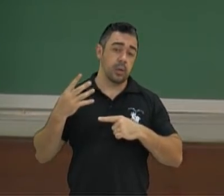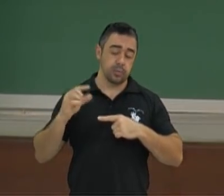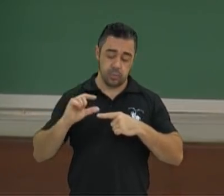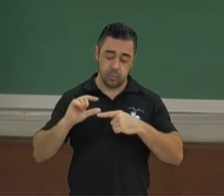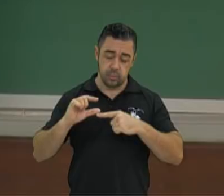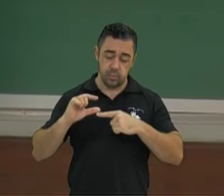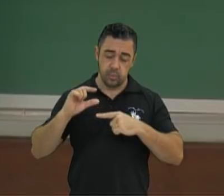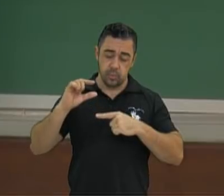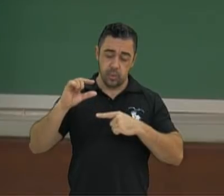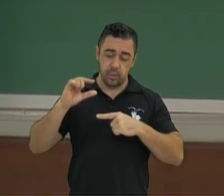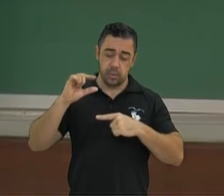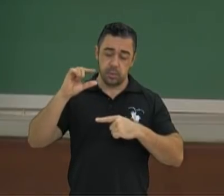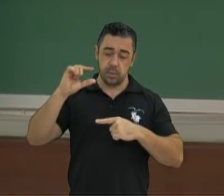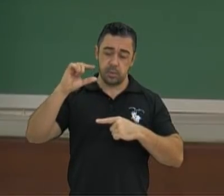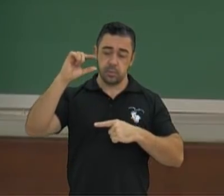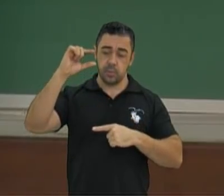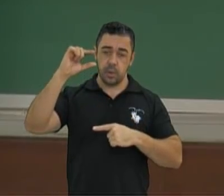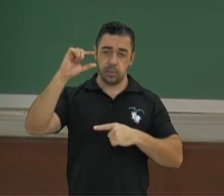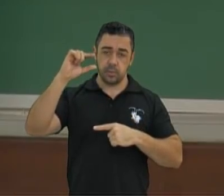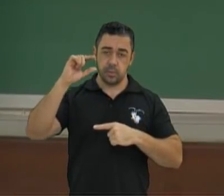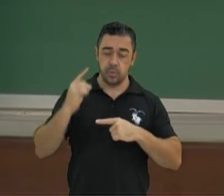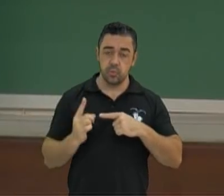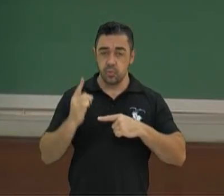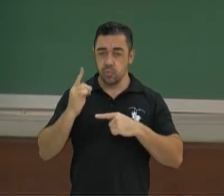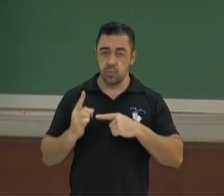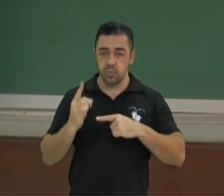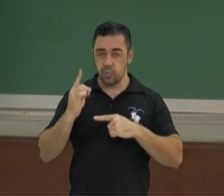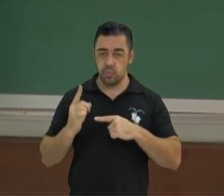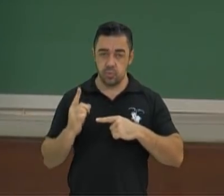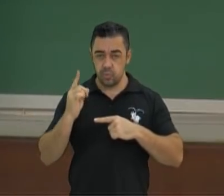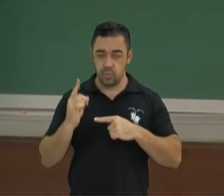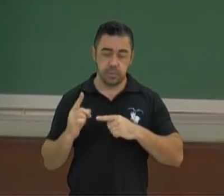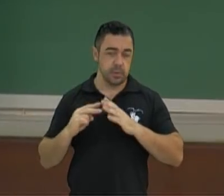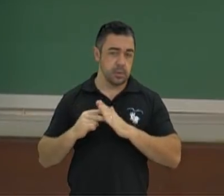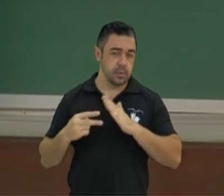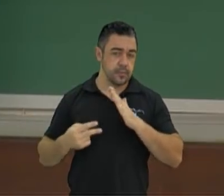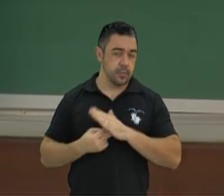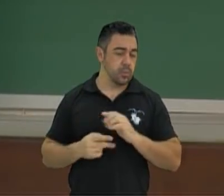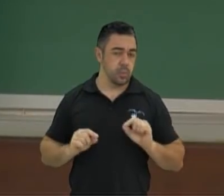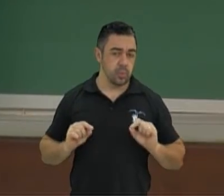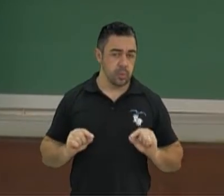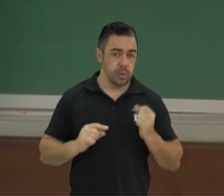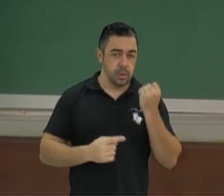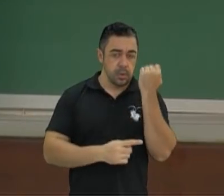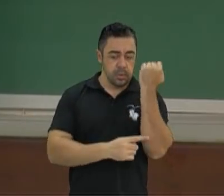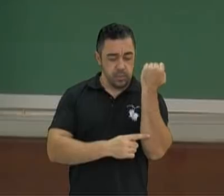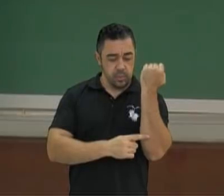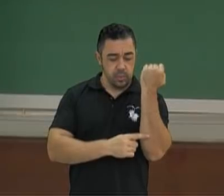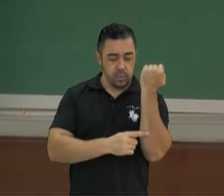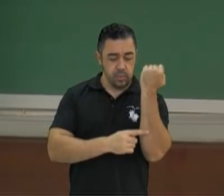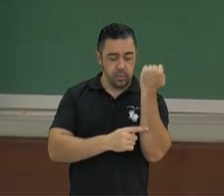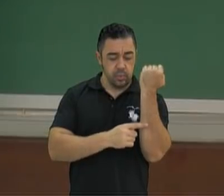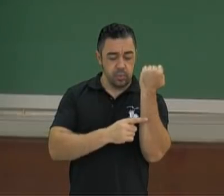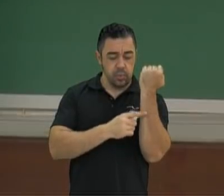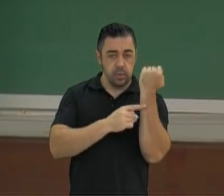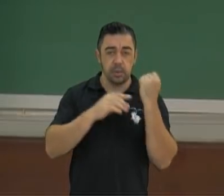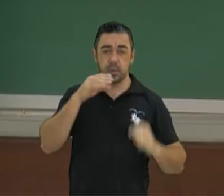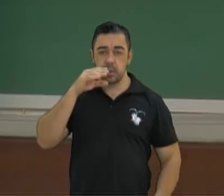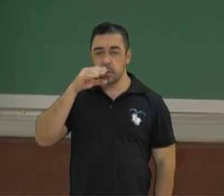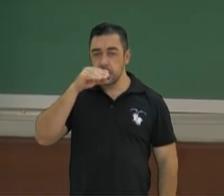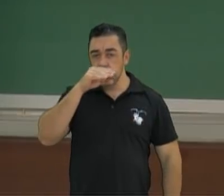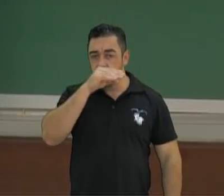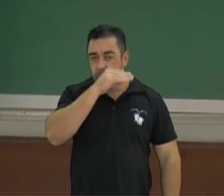fala subir, quando a gente está falando de temperatura, na verdade, nós estamos aumentando, nós estamos esquentando